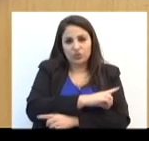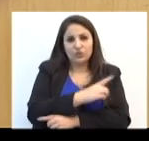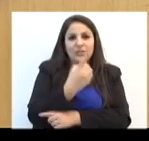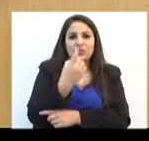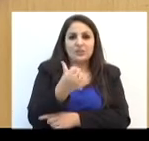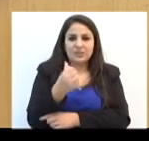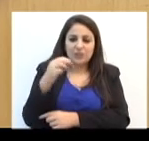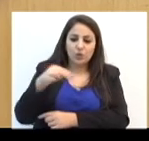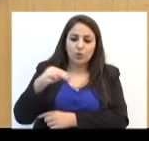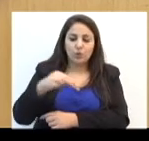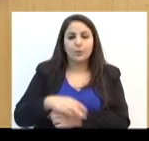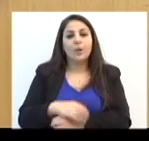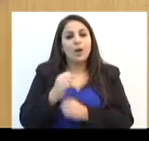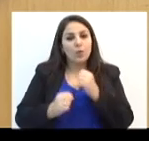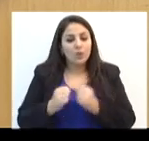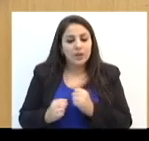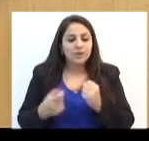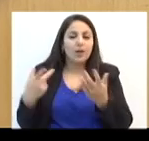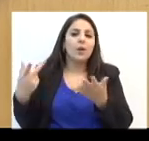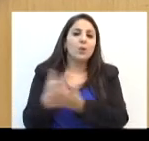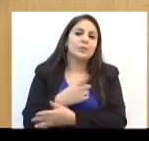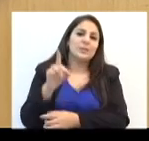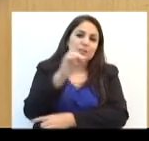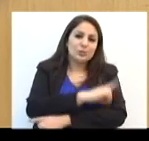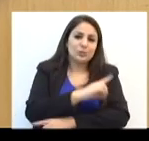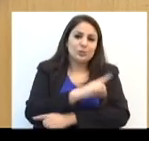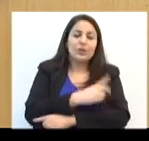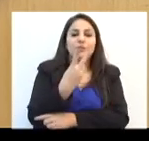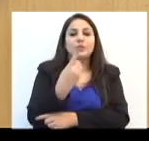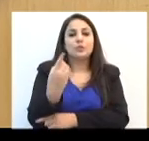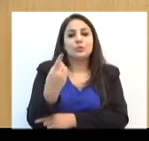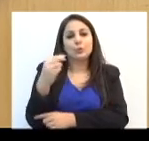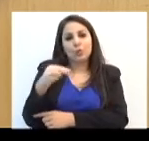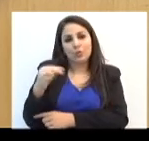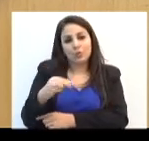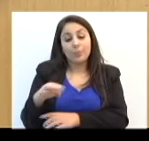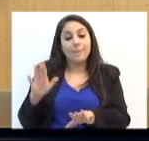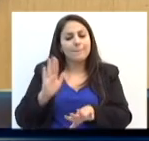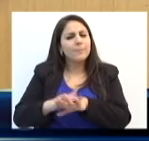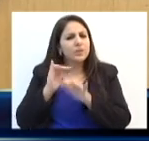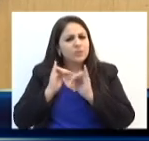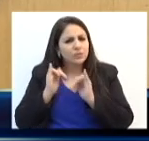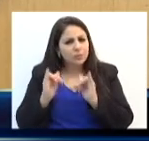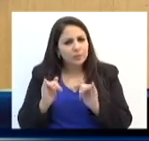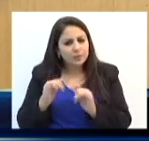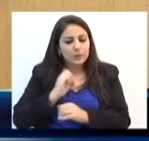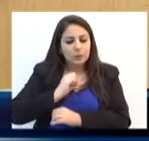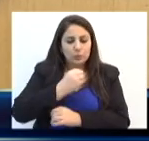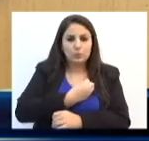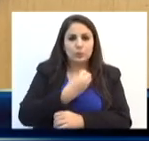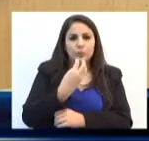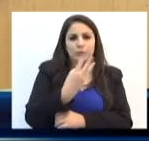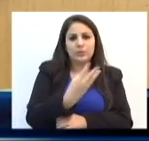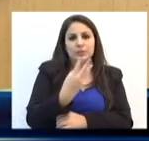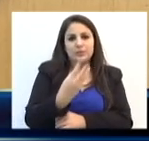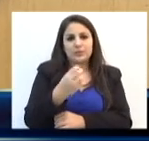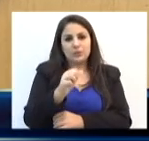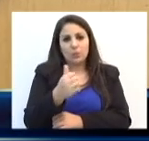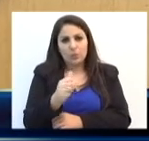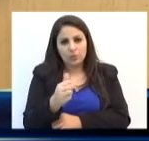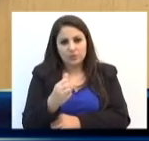de novembro. A corrida acontece no dia 21. Outras informações pelo telefone